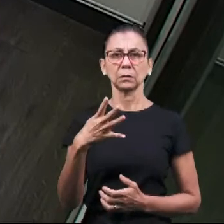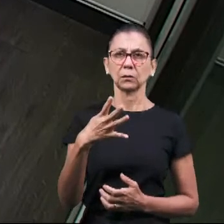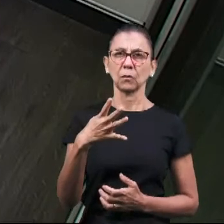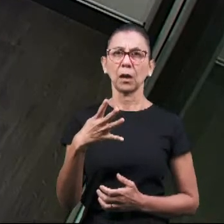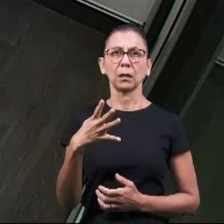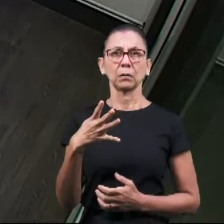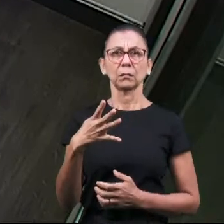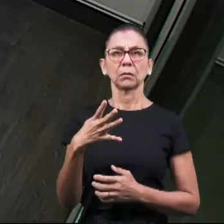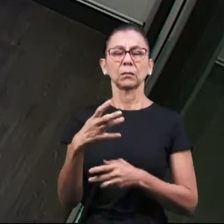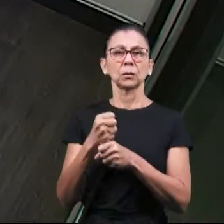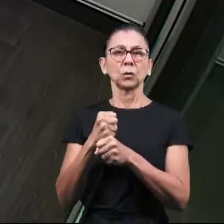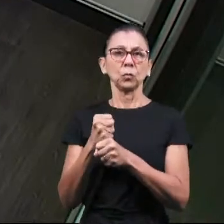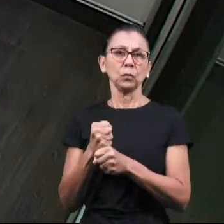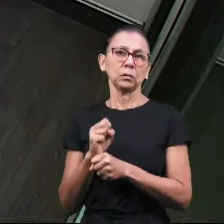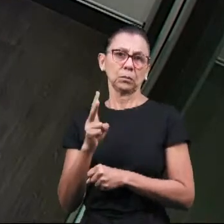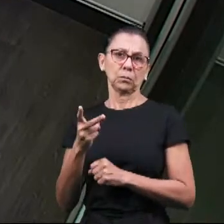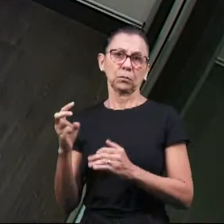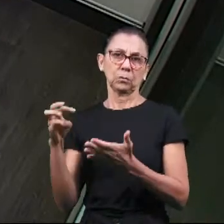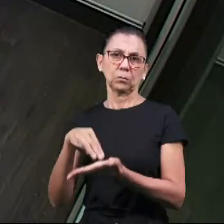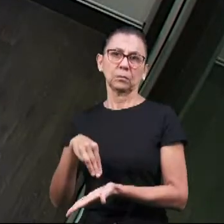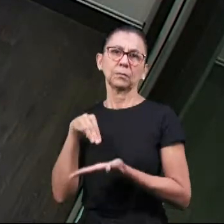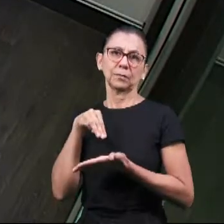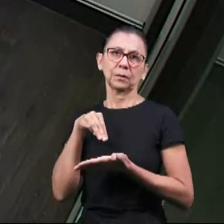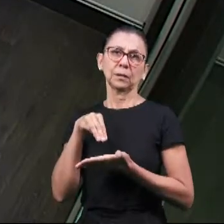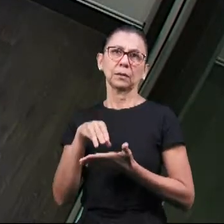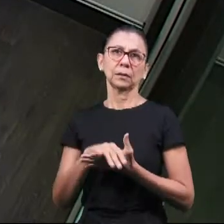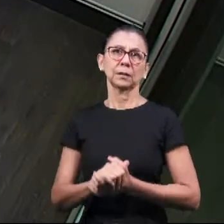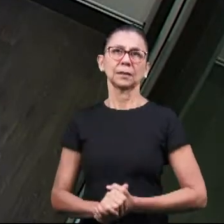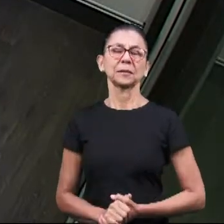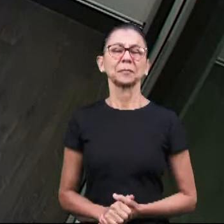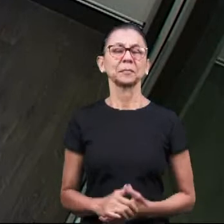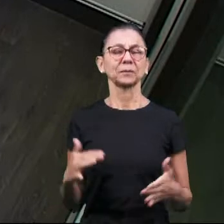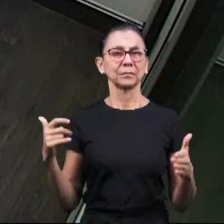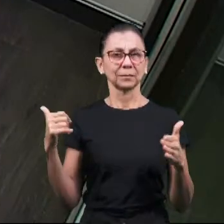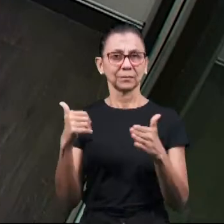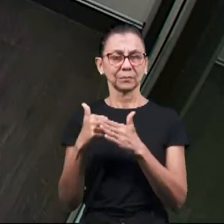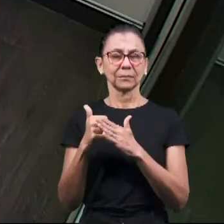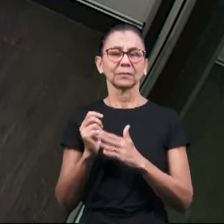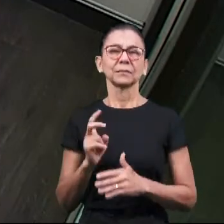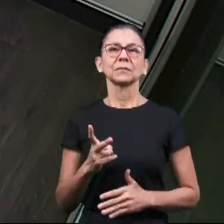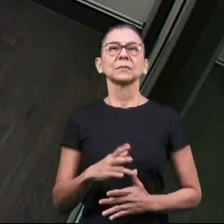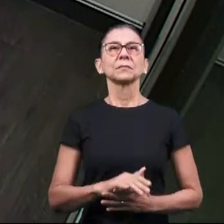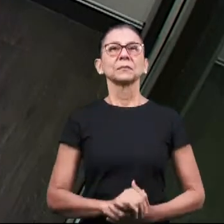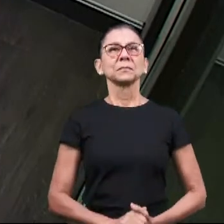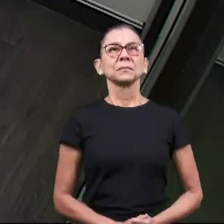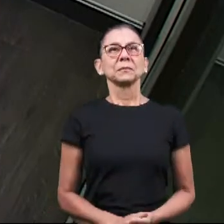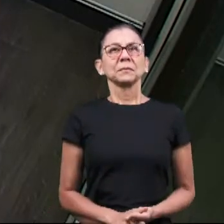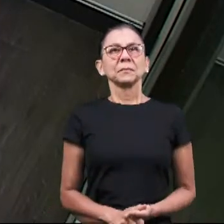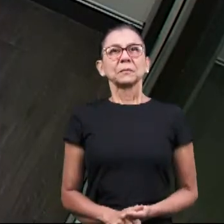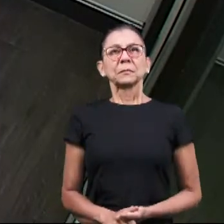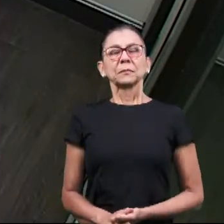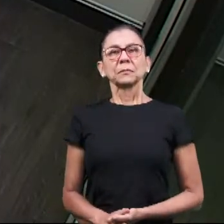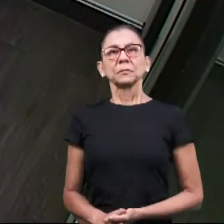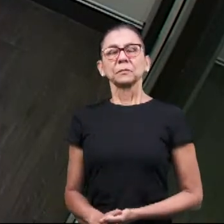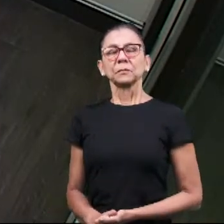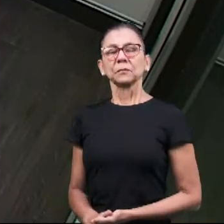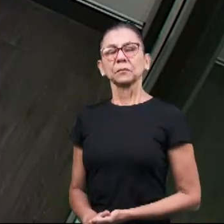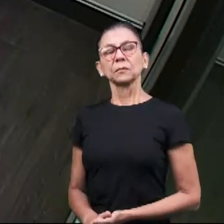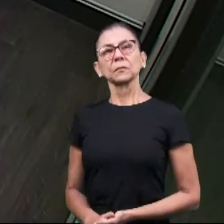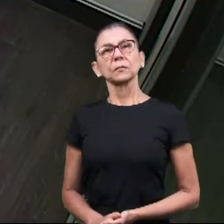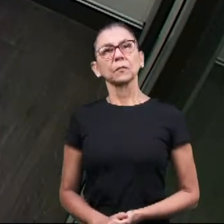E até hoje eu não falo, tamo aqui. Que maravilha. Estamos aqui até hoje. Muitas experiências. E por falar em experiências, pastor,